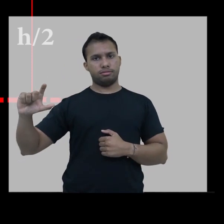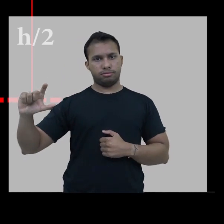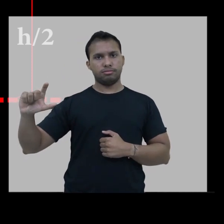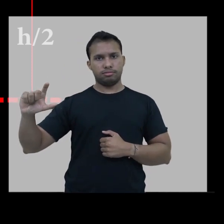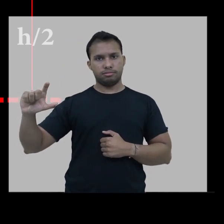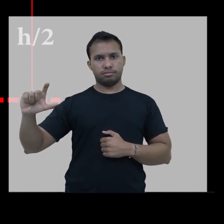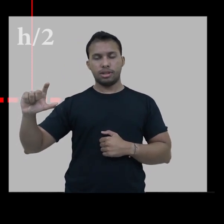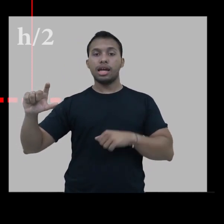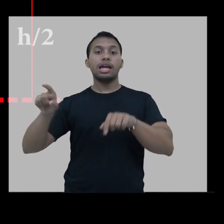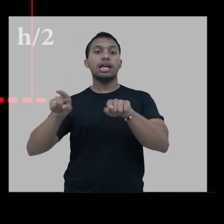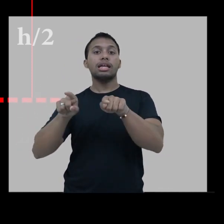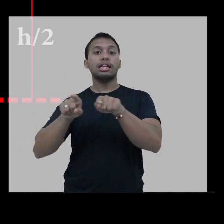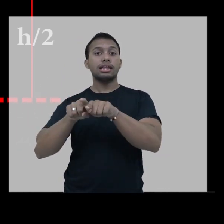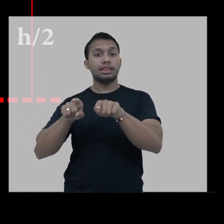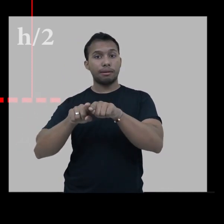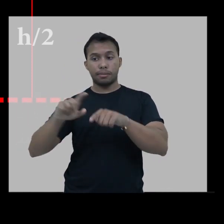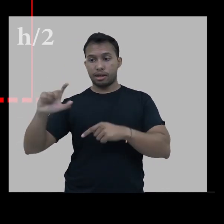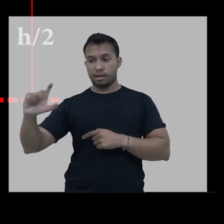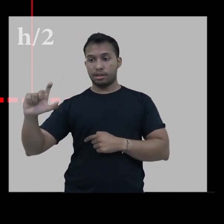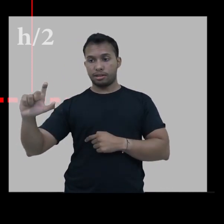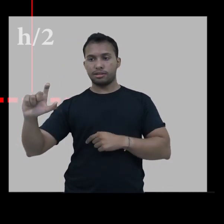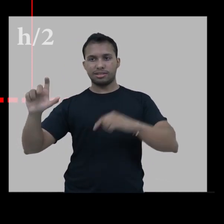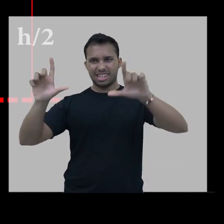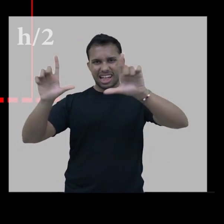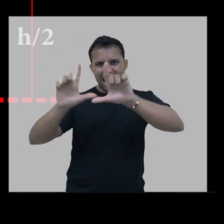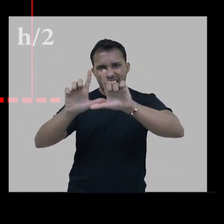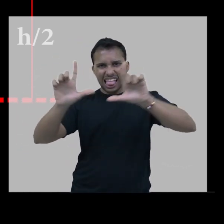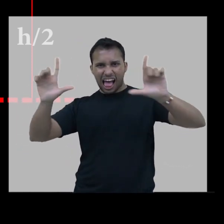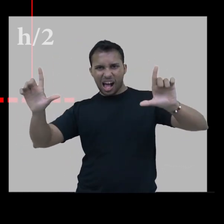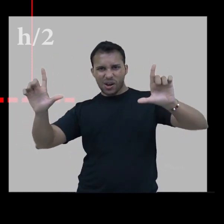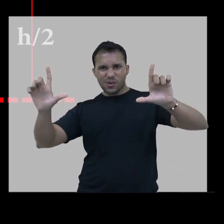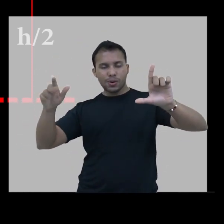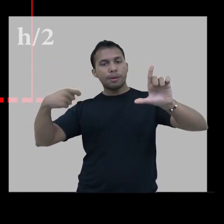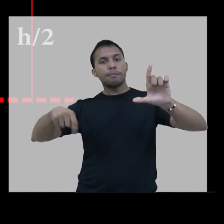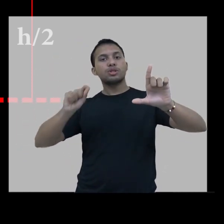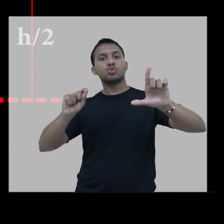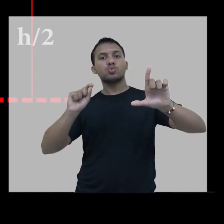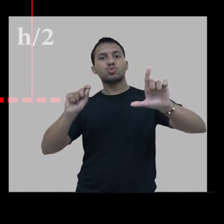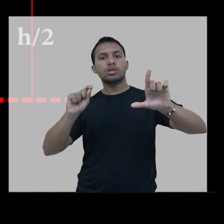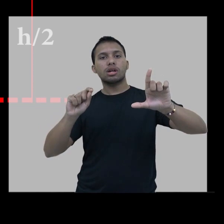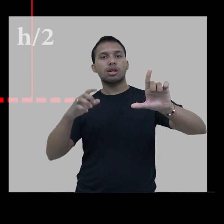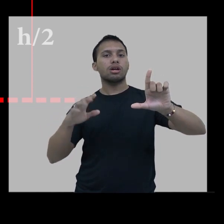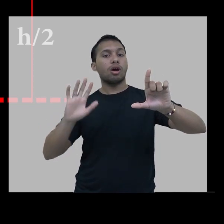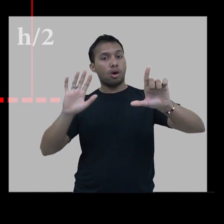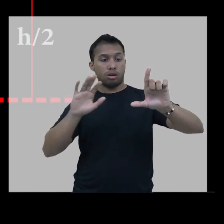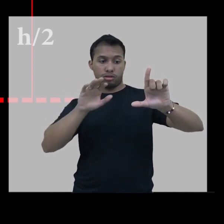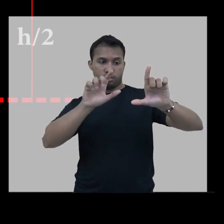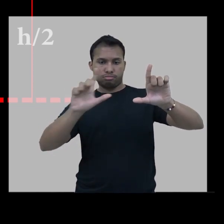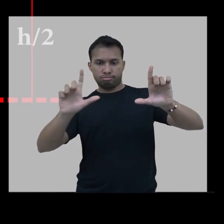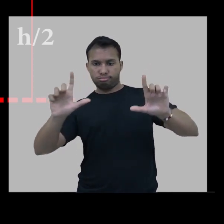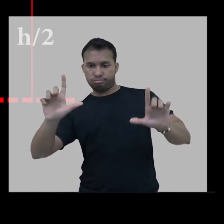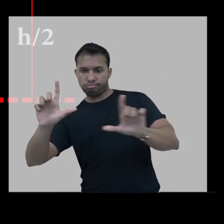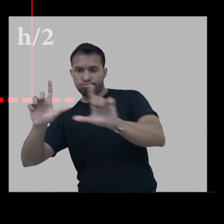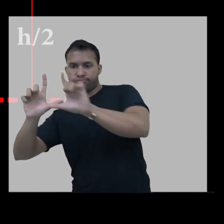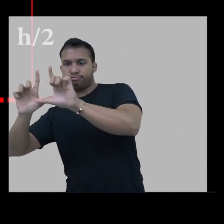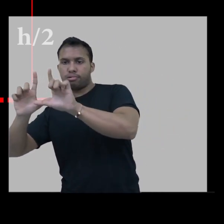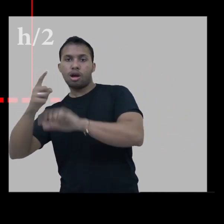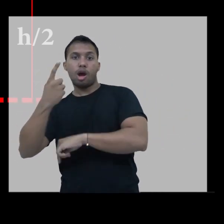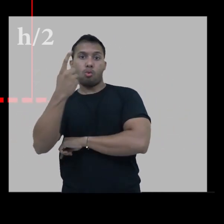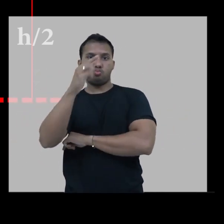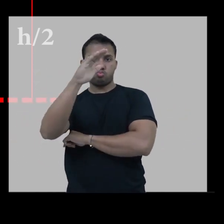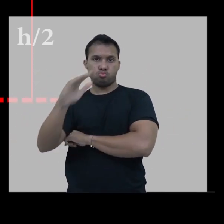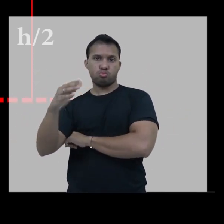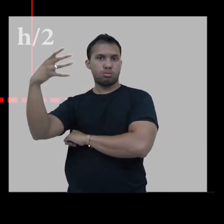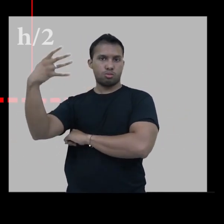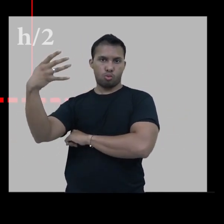tela, o televisor, o monitor, e a janela de libras vai ter que ocupar metade da altura e 1/4 da